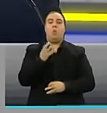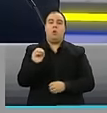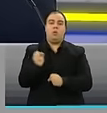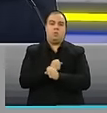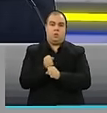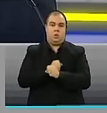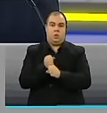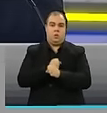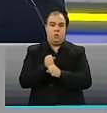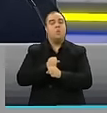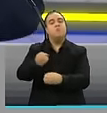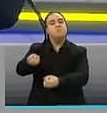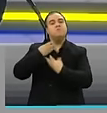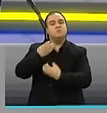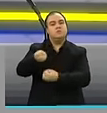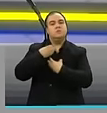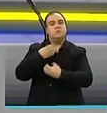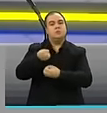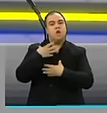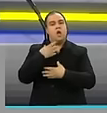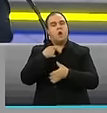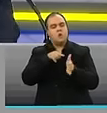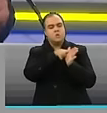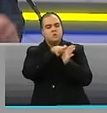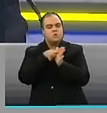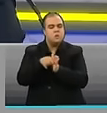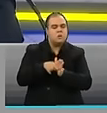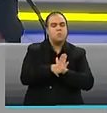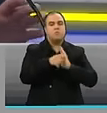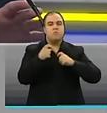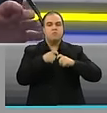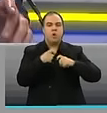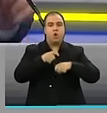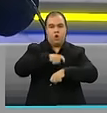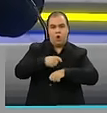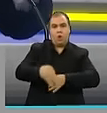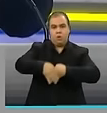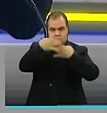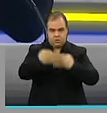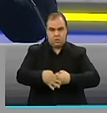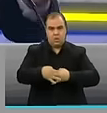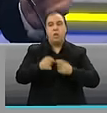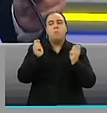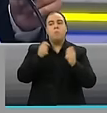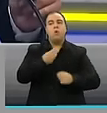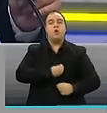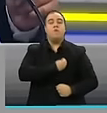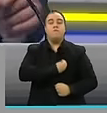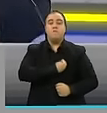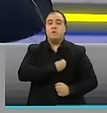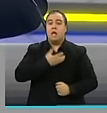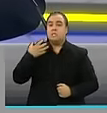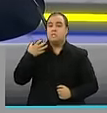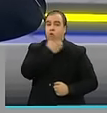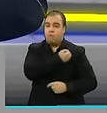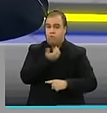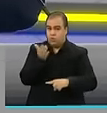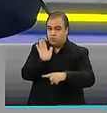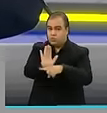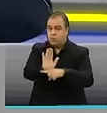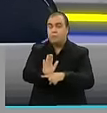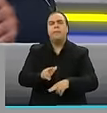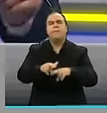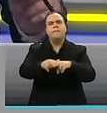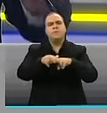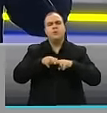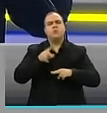disfarçada. E me ensinaram que um exame, uma consulta feita na hora certa, gente, pode salvar a vida de uma pessoa. Na hora certa, por isso, gente.